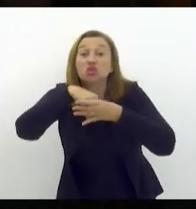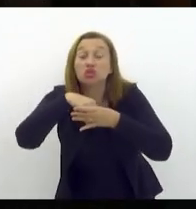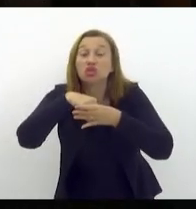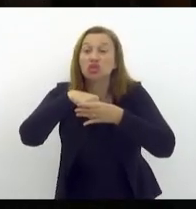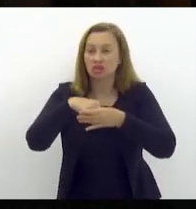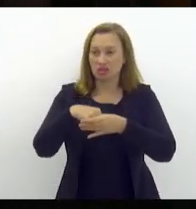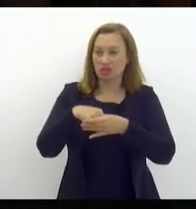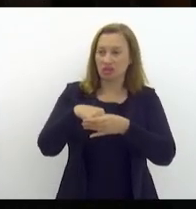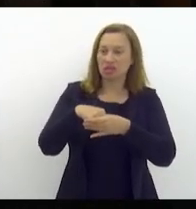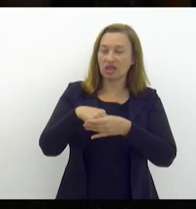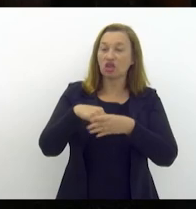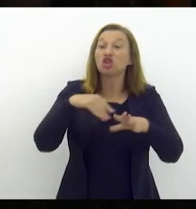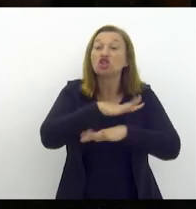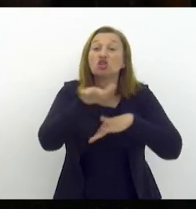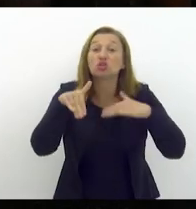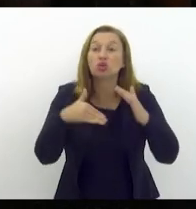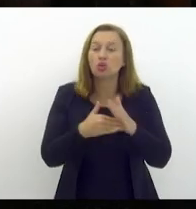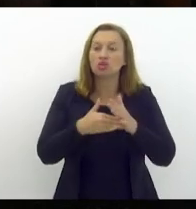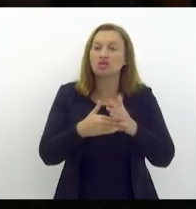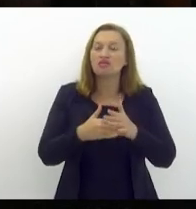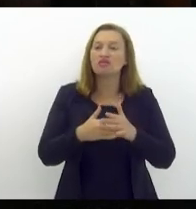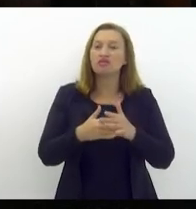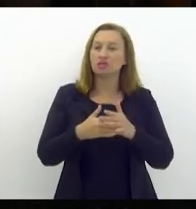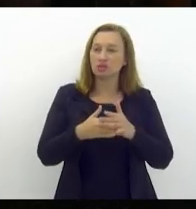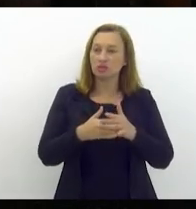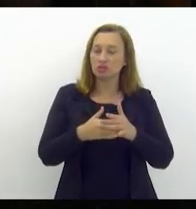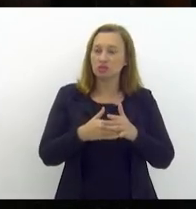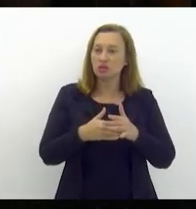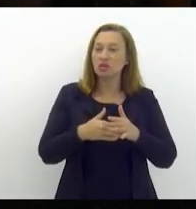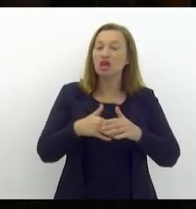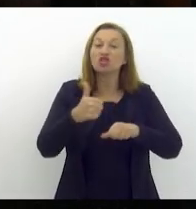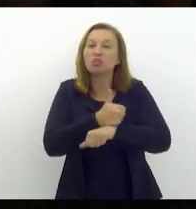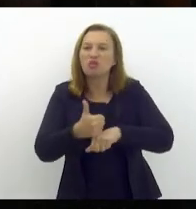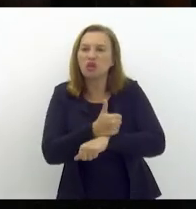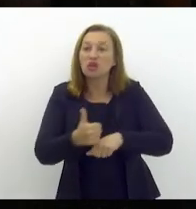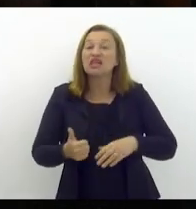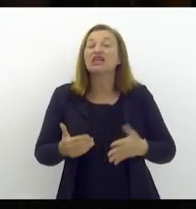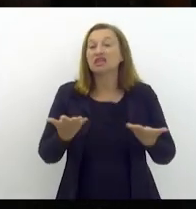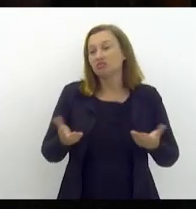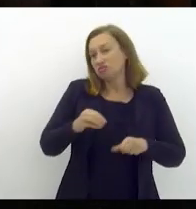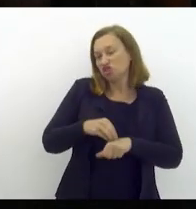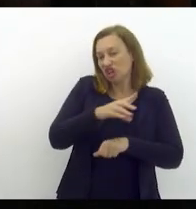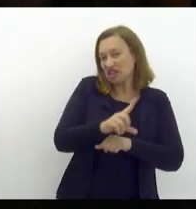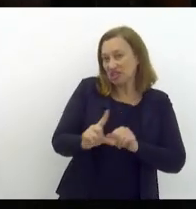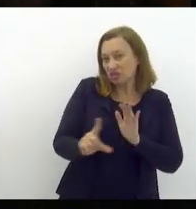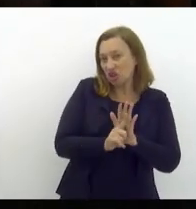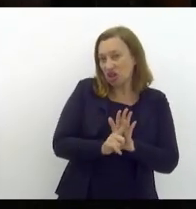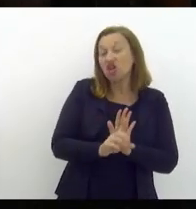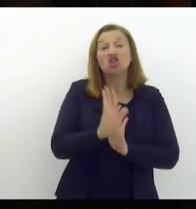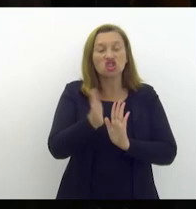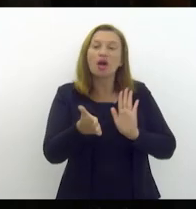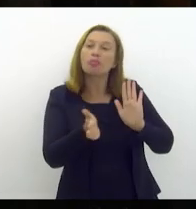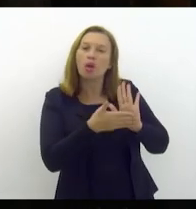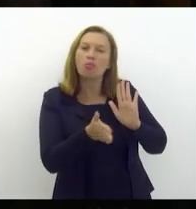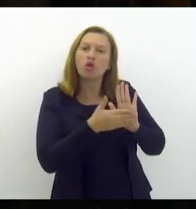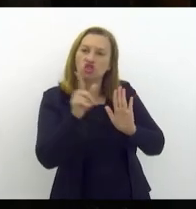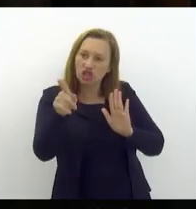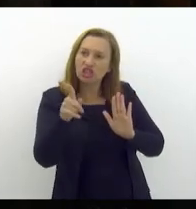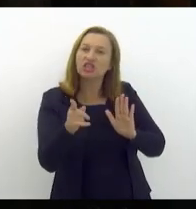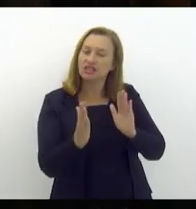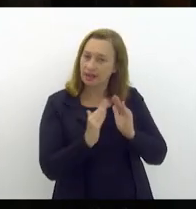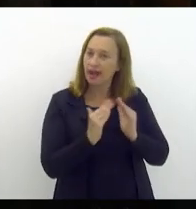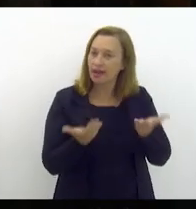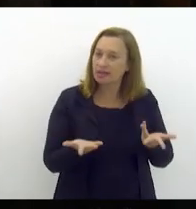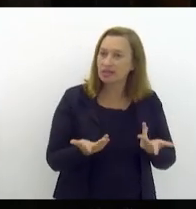fazem o nosso país, o nosso estado girar. Então, já que a gente não pode substituir com a indicação, Dino, como eu já propus ali, já protocolei hoje nessa